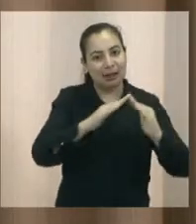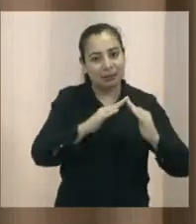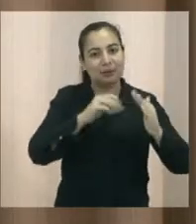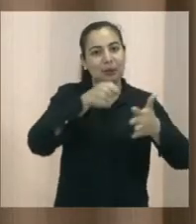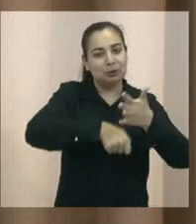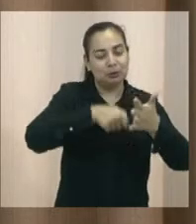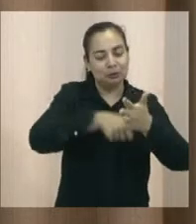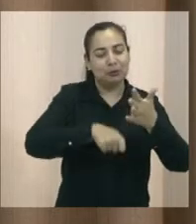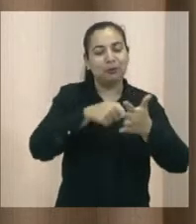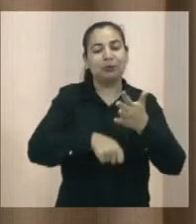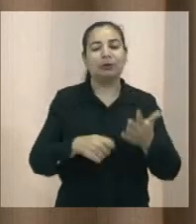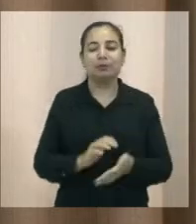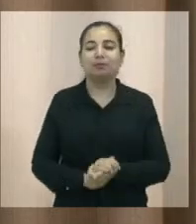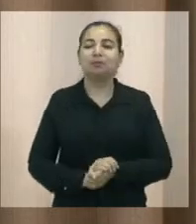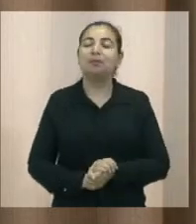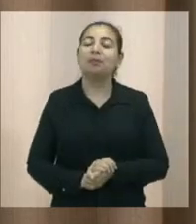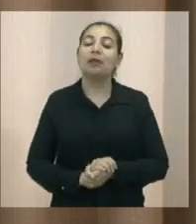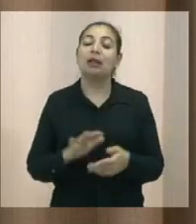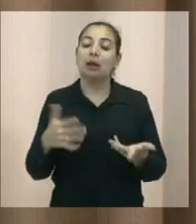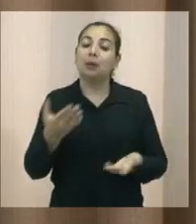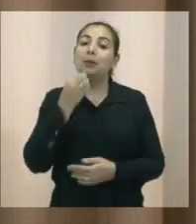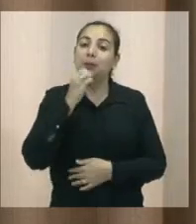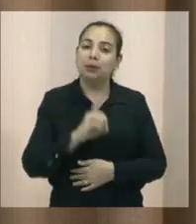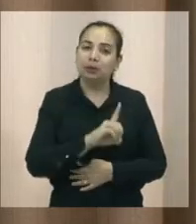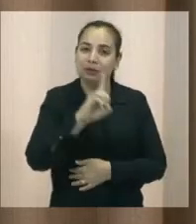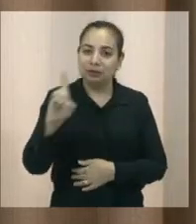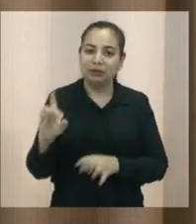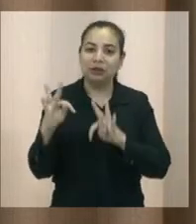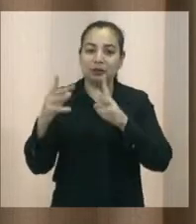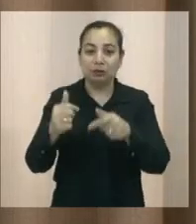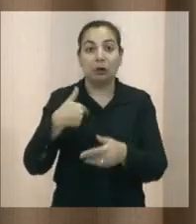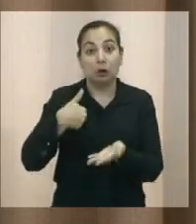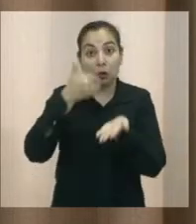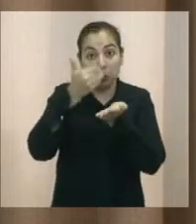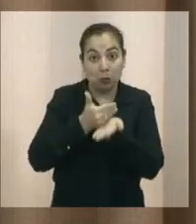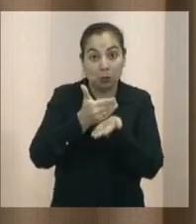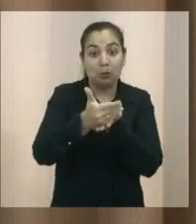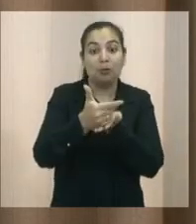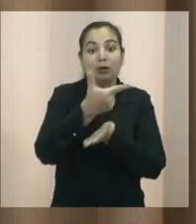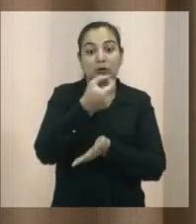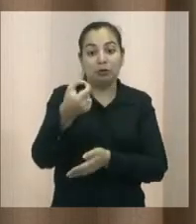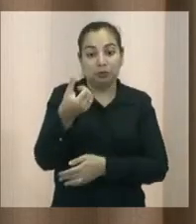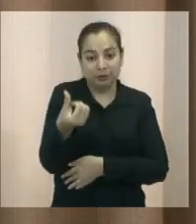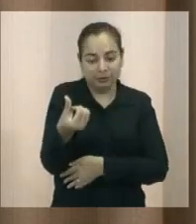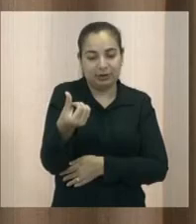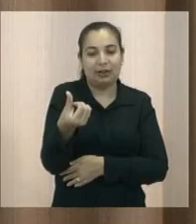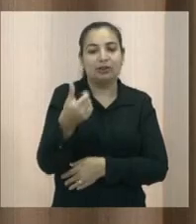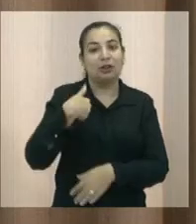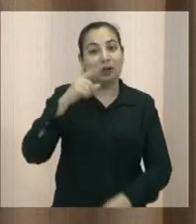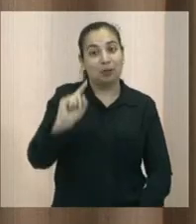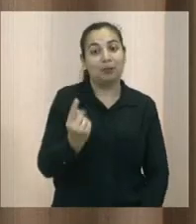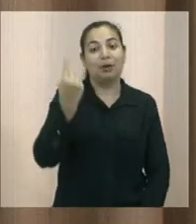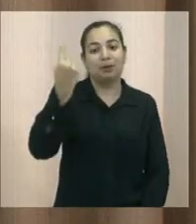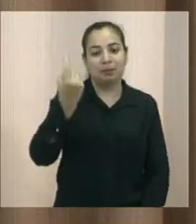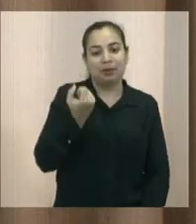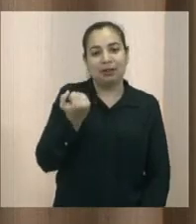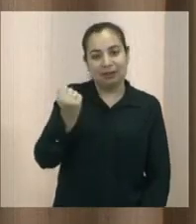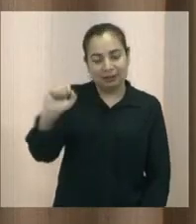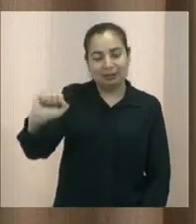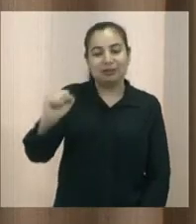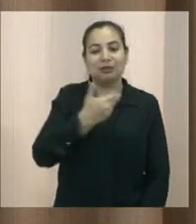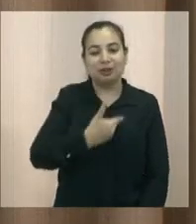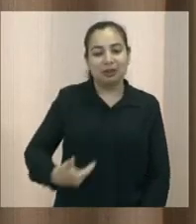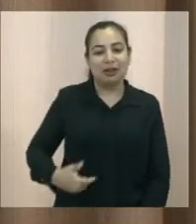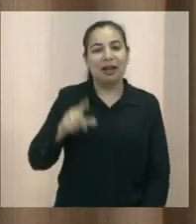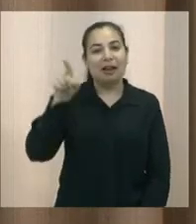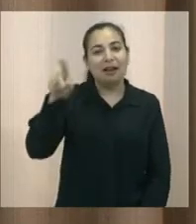a todos, a todas também. Eu iniciei em 2006 em Vaza Alegre. Eu fui a primeira defensora pública de Vaza Alegre. De